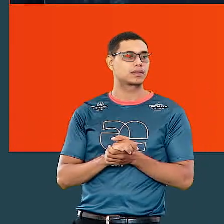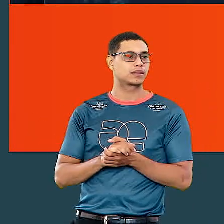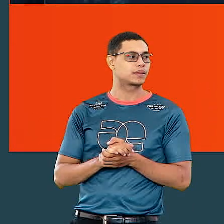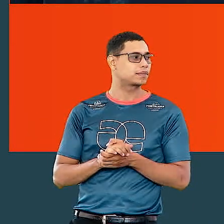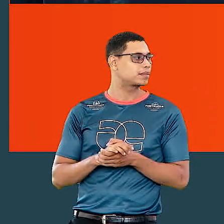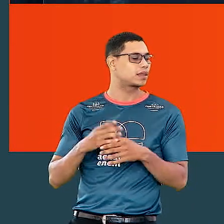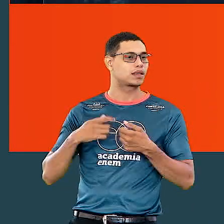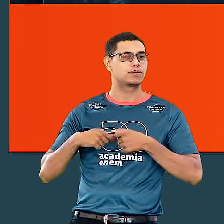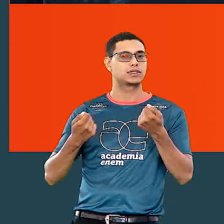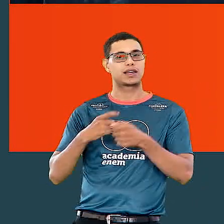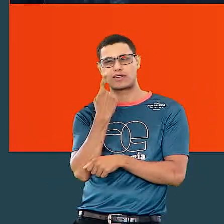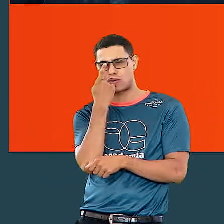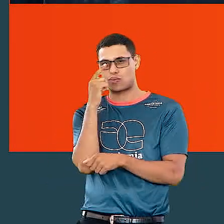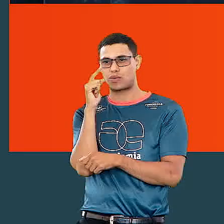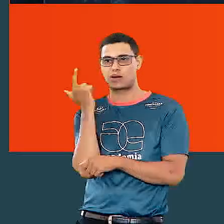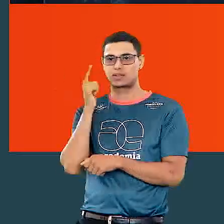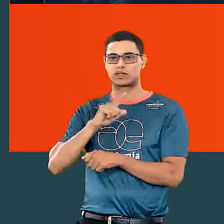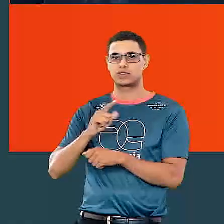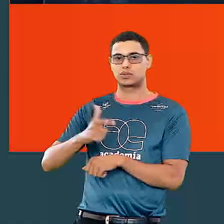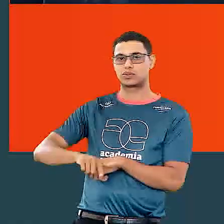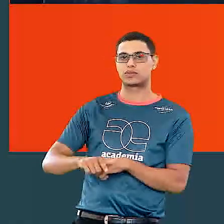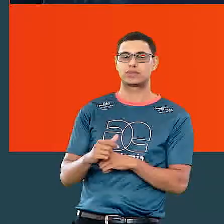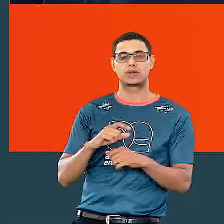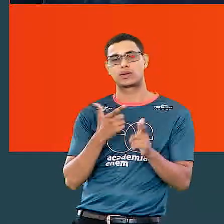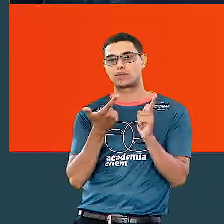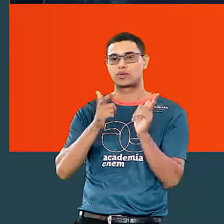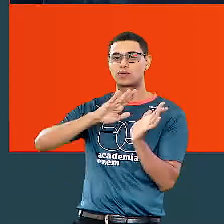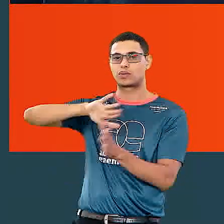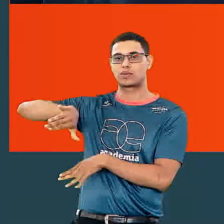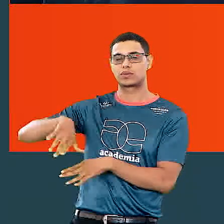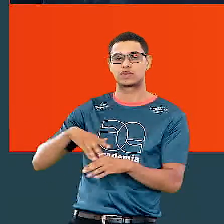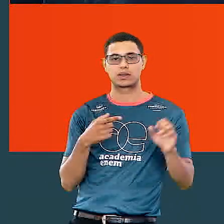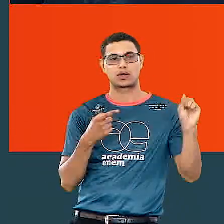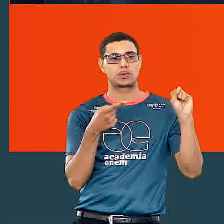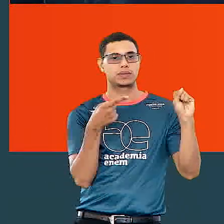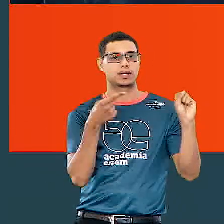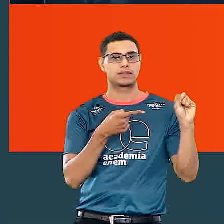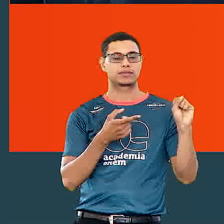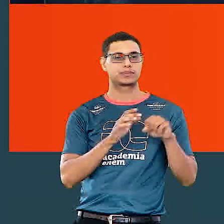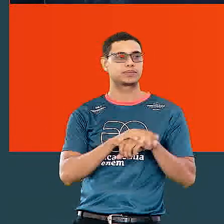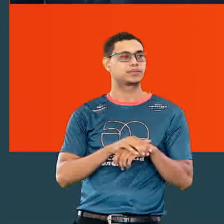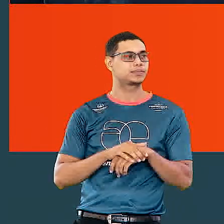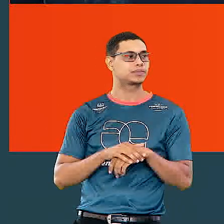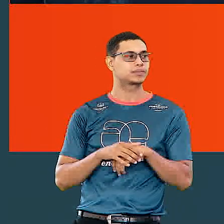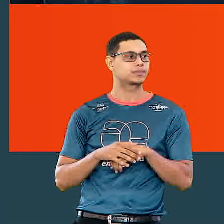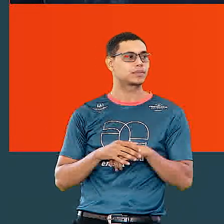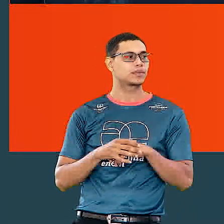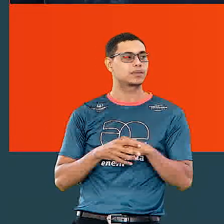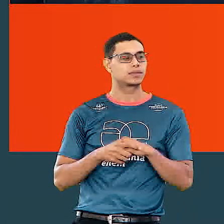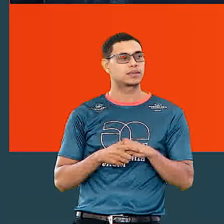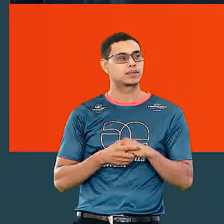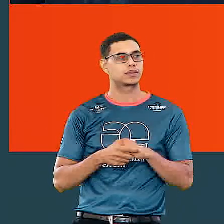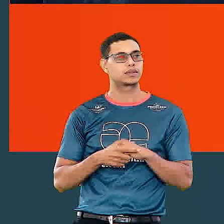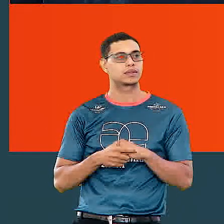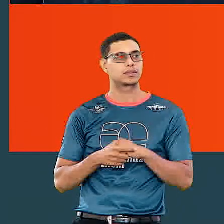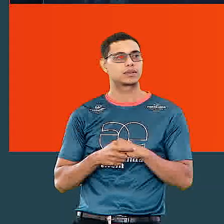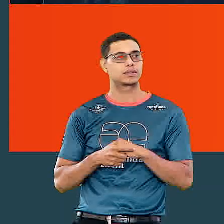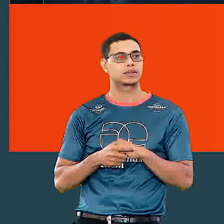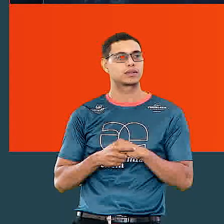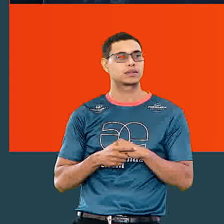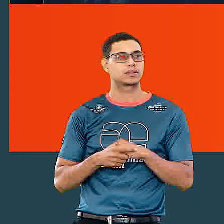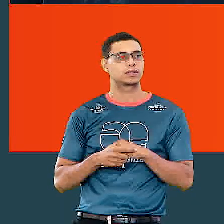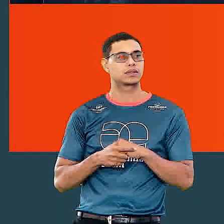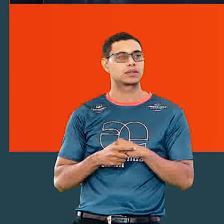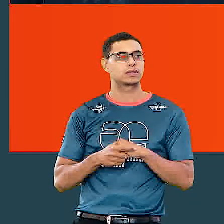uma. Vamos. Cadê a próxima? Vamos para a 8ª. Negada, eu vou botar logo nas duas finais. Eu vou